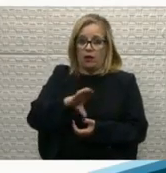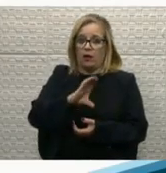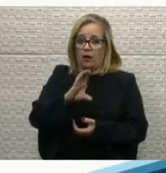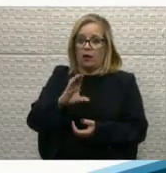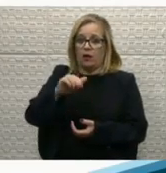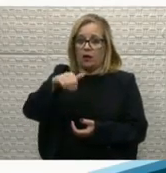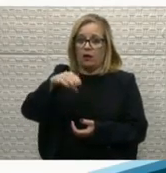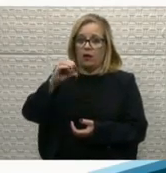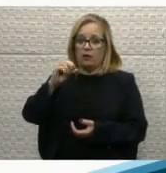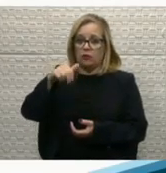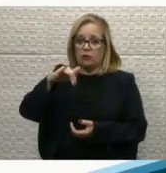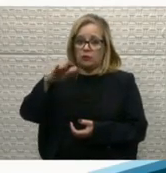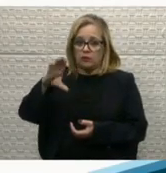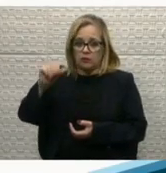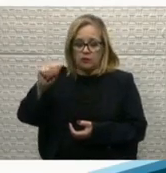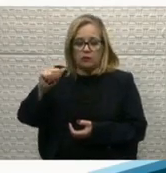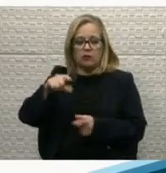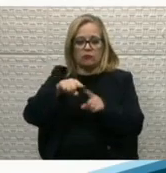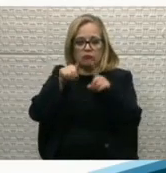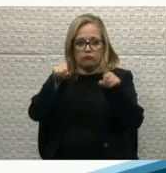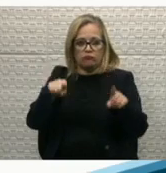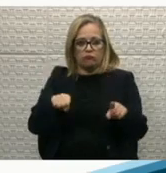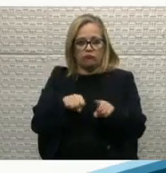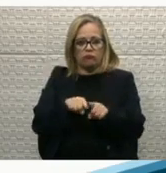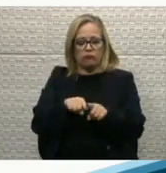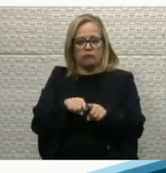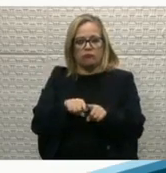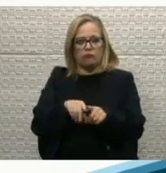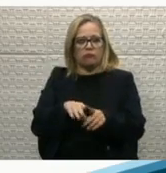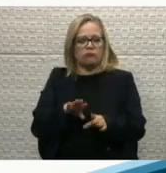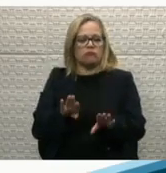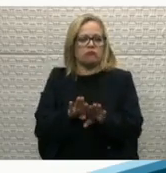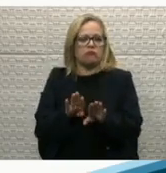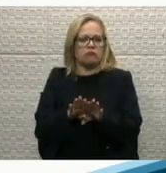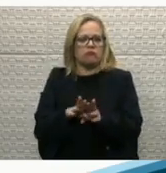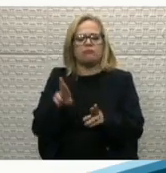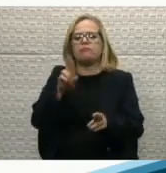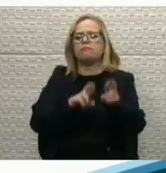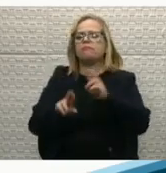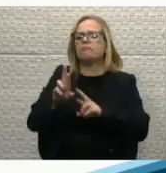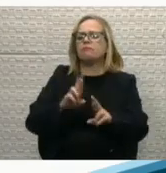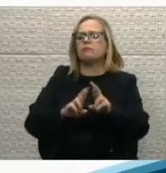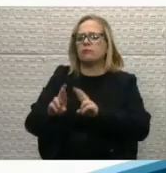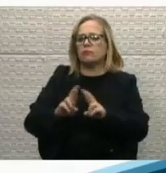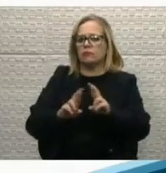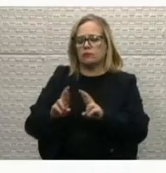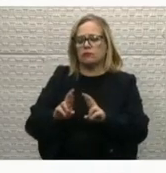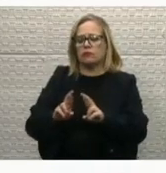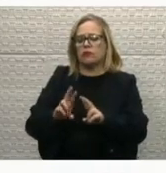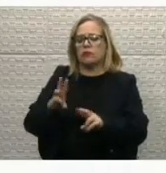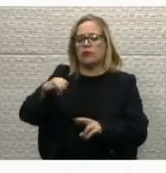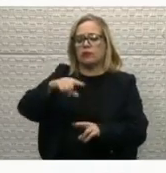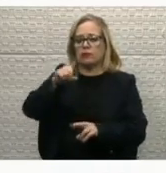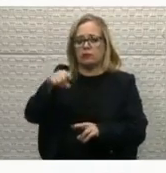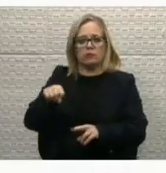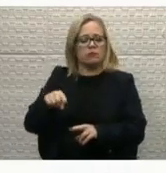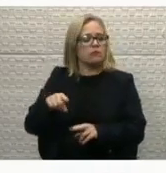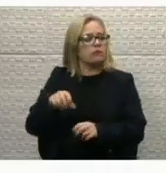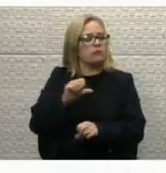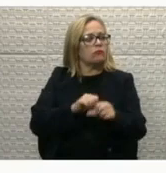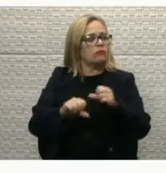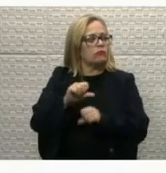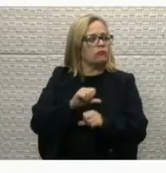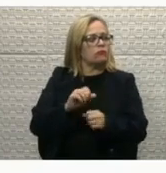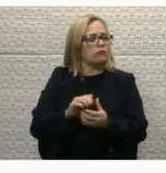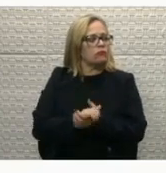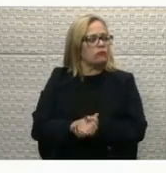vai ser uma matriz quadrada. Nós já observamos como relacionar matriz à transformação. Nós já vimos